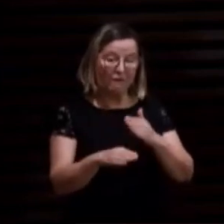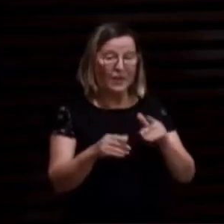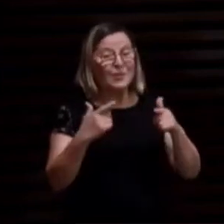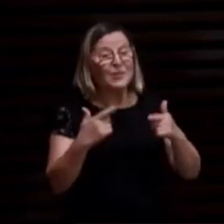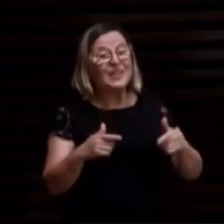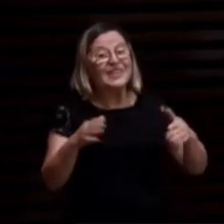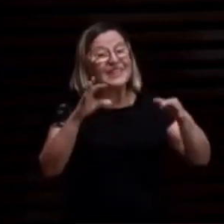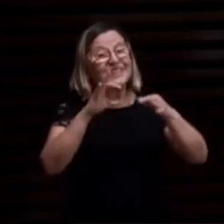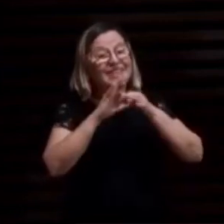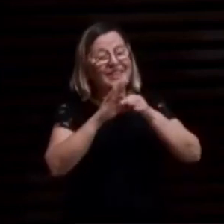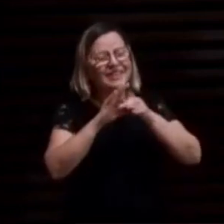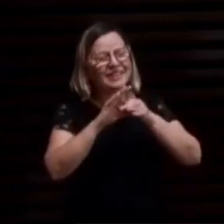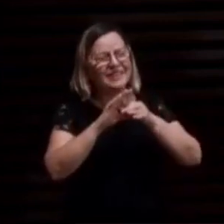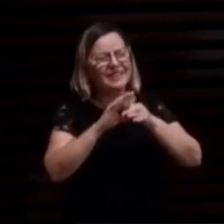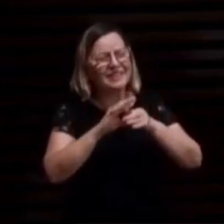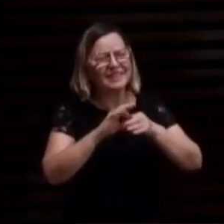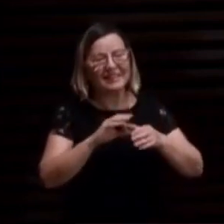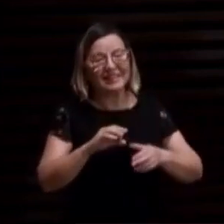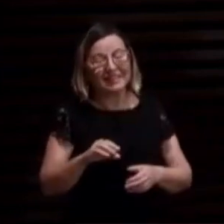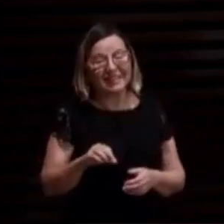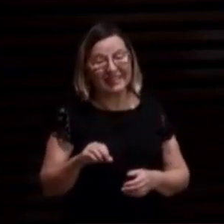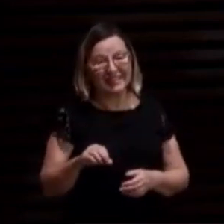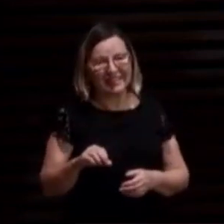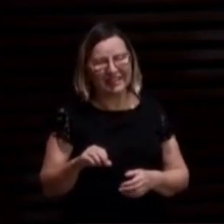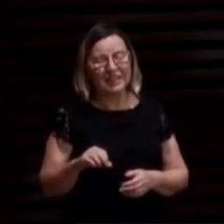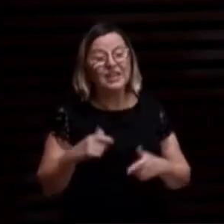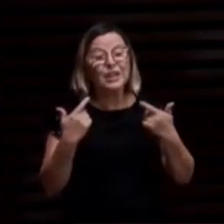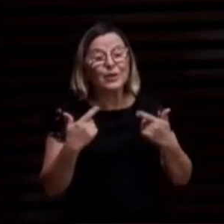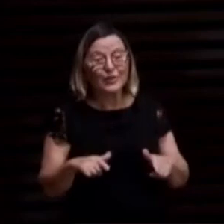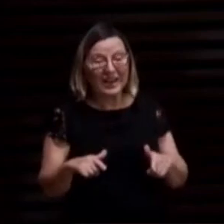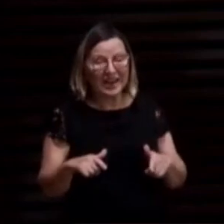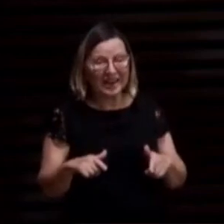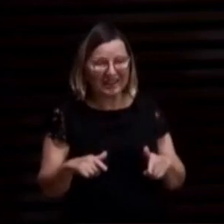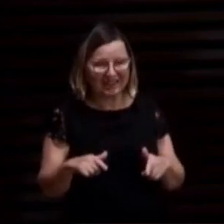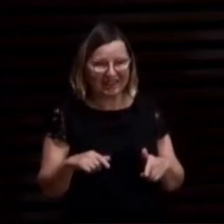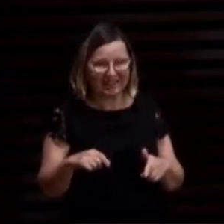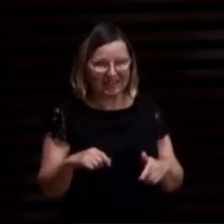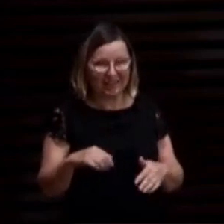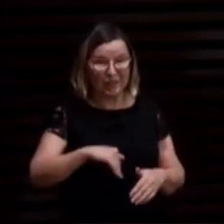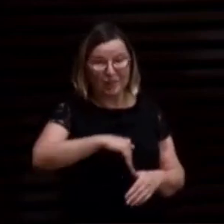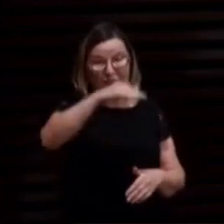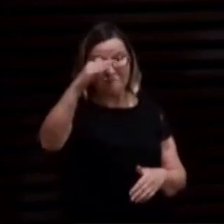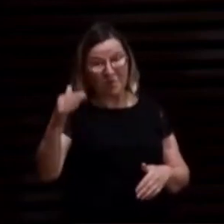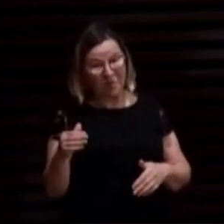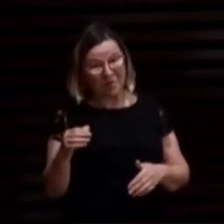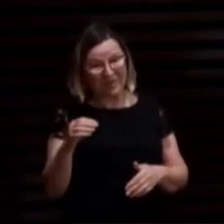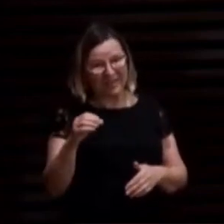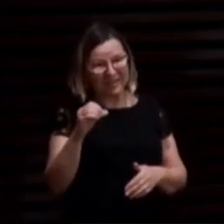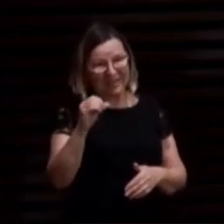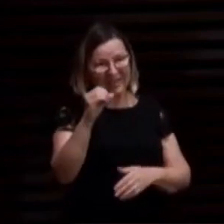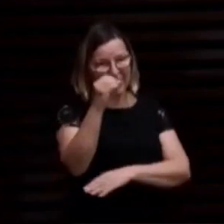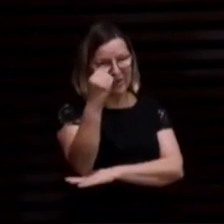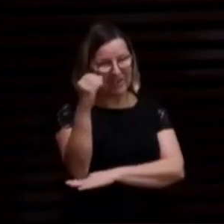intimidade que ele sempre ia? E Judas ia com ele para o Monte das Oliveiras, para